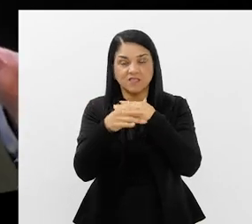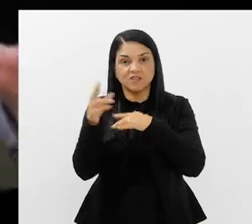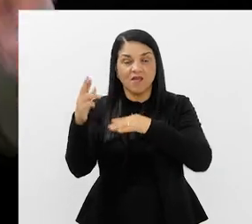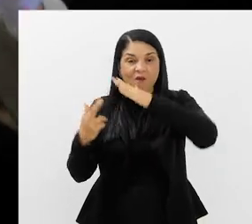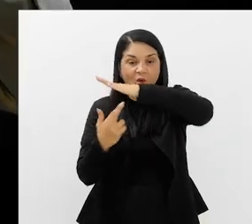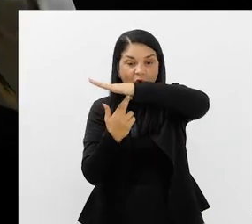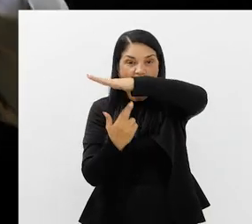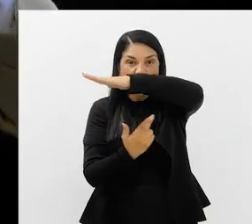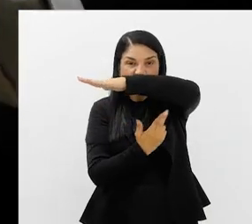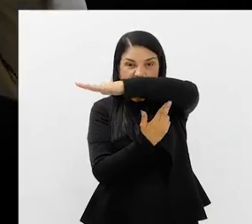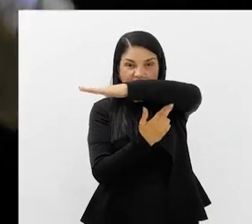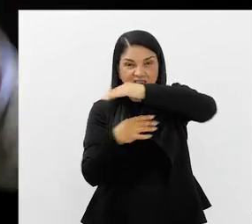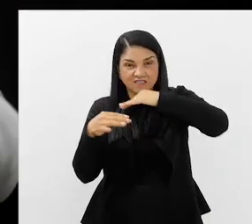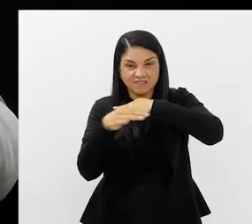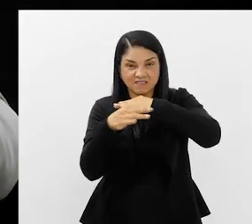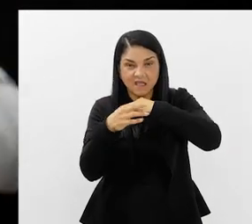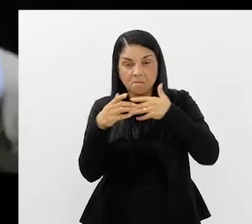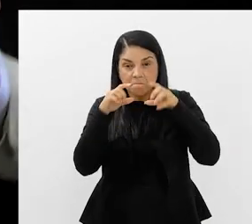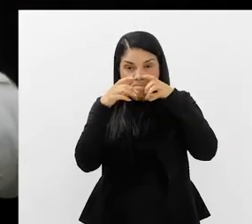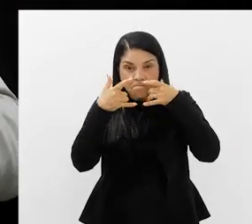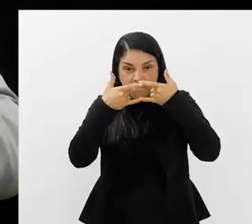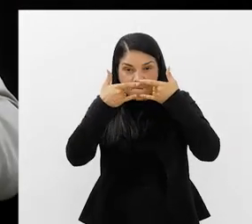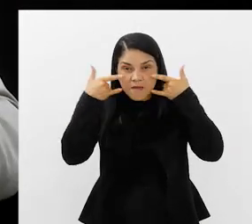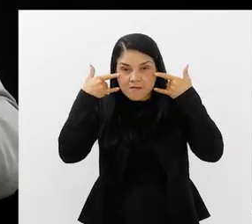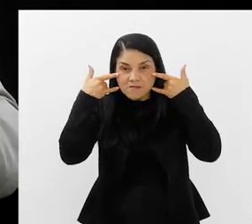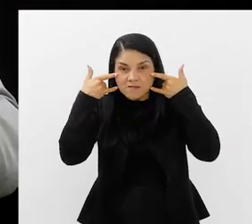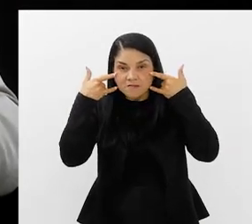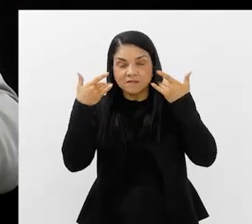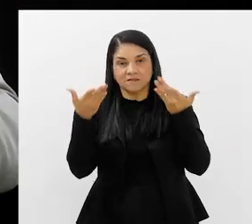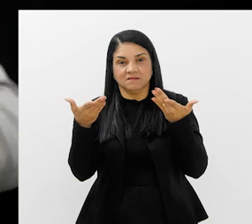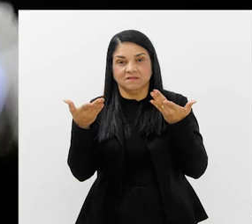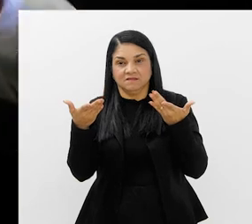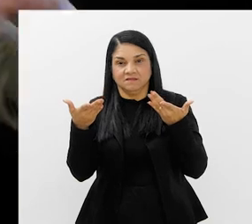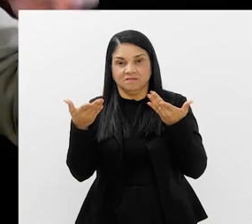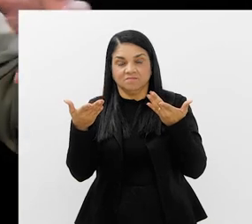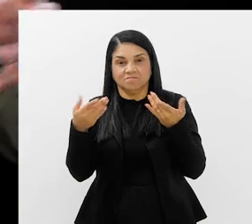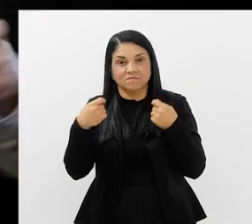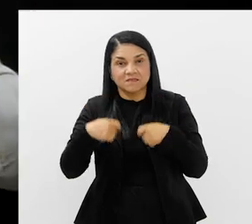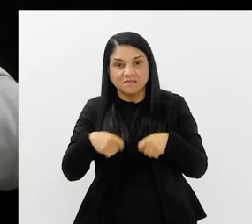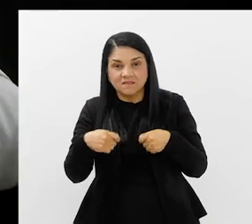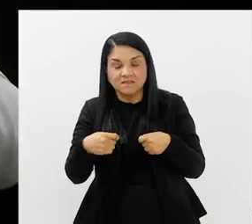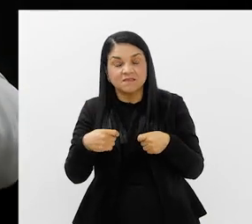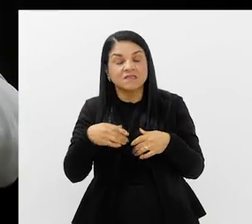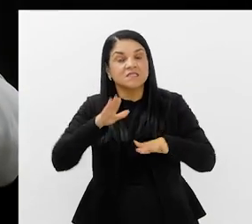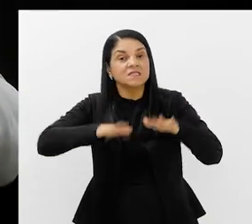nossa cidade, o pessoal em Rondônia andando de máscara, enfim. Isso tudo